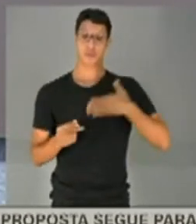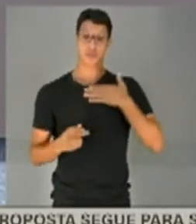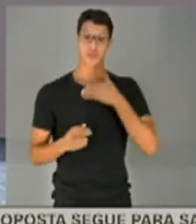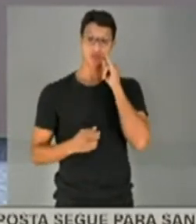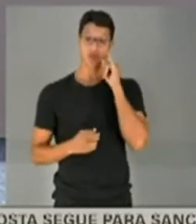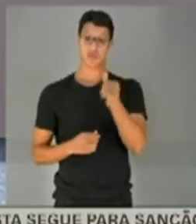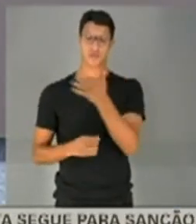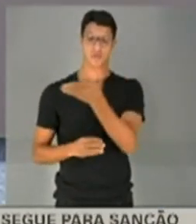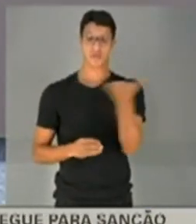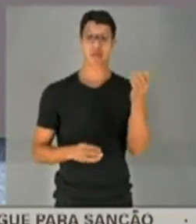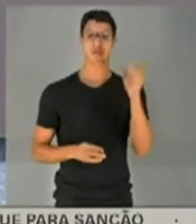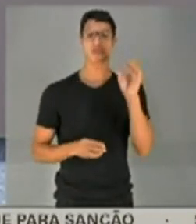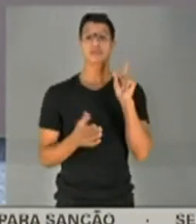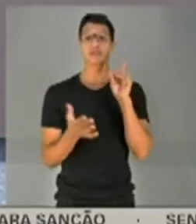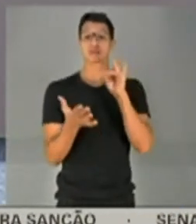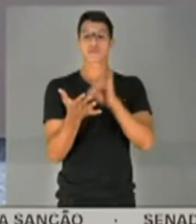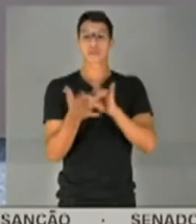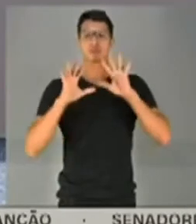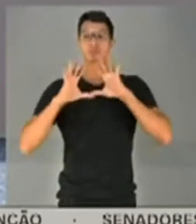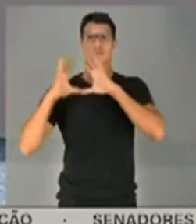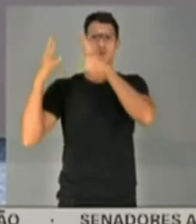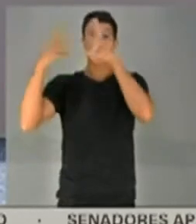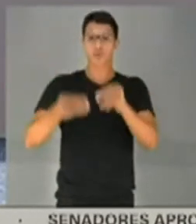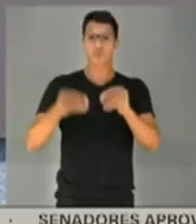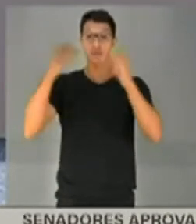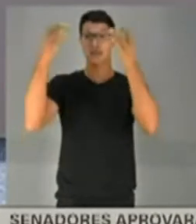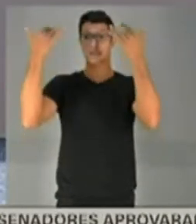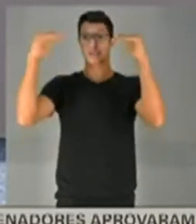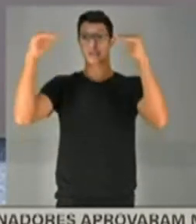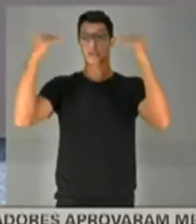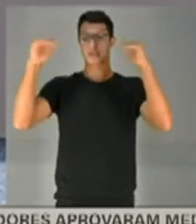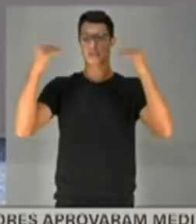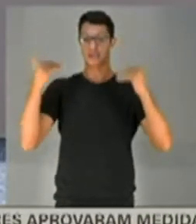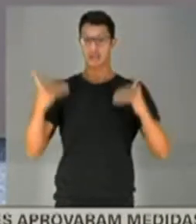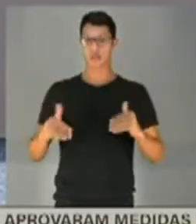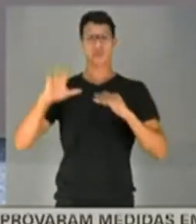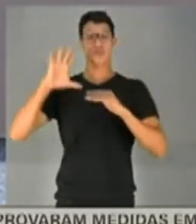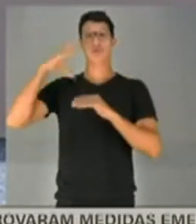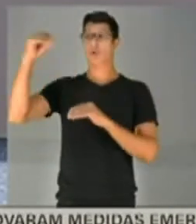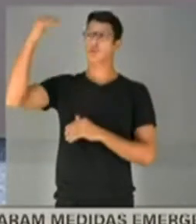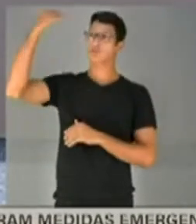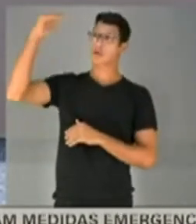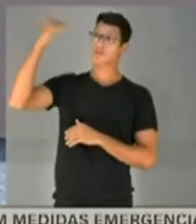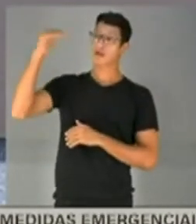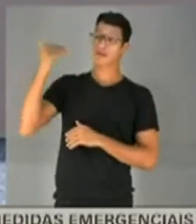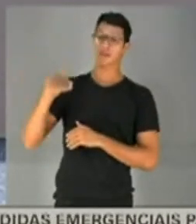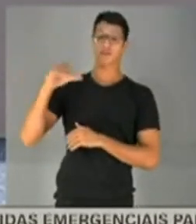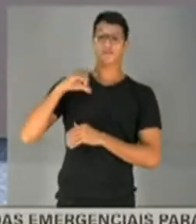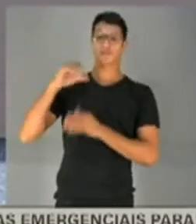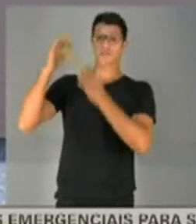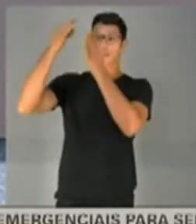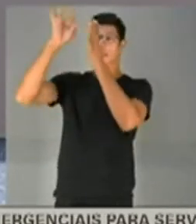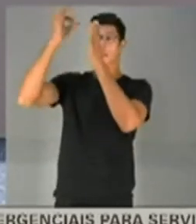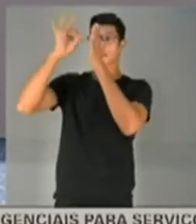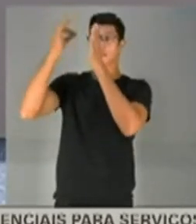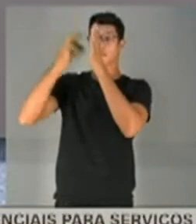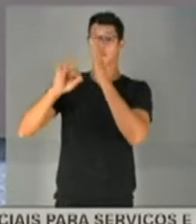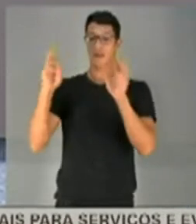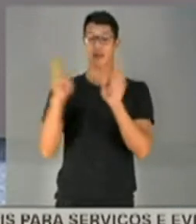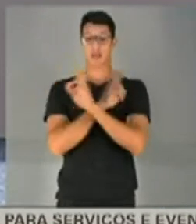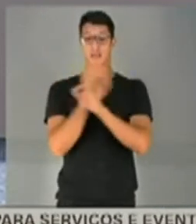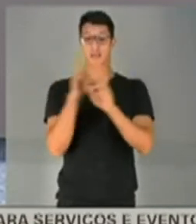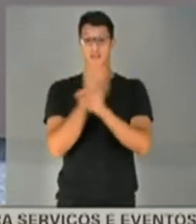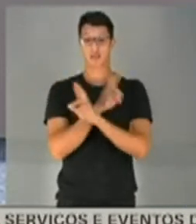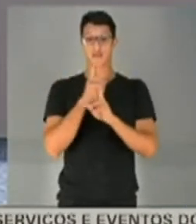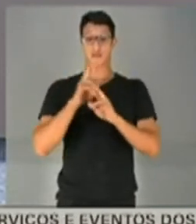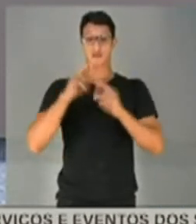senhoras senadores que absolutamente todos esses critérios de causalidade, todos, estão preenchidos no caso da relação